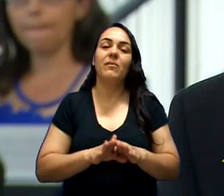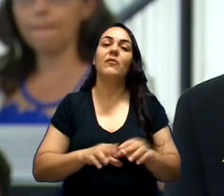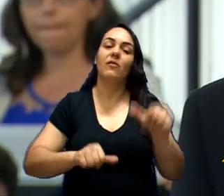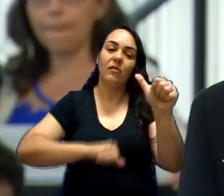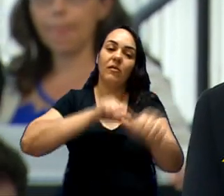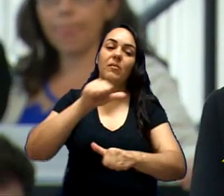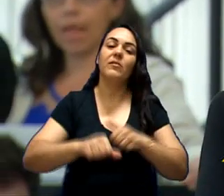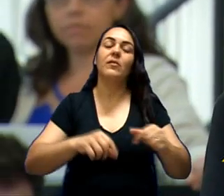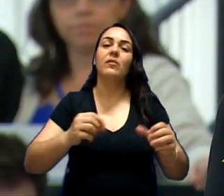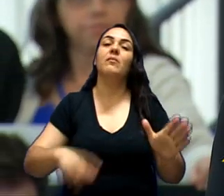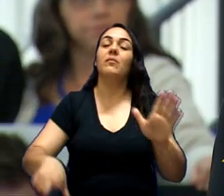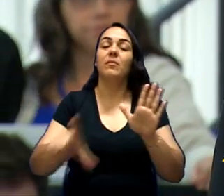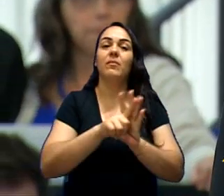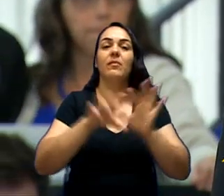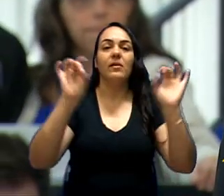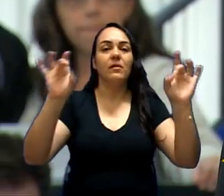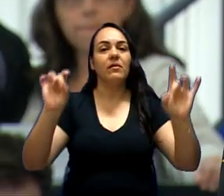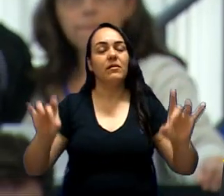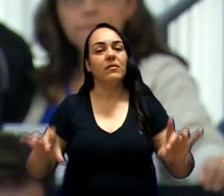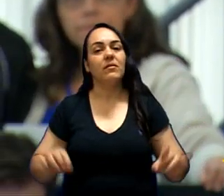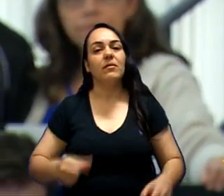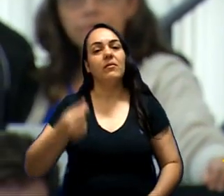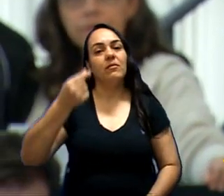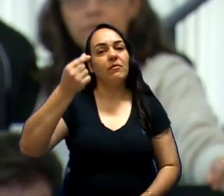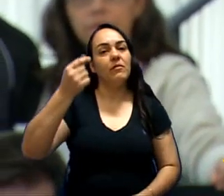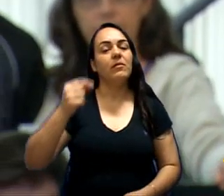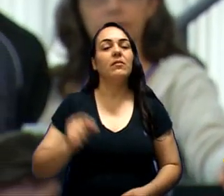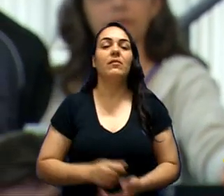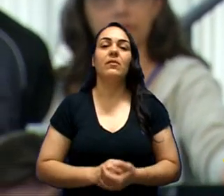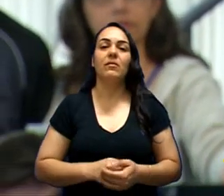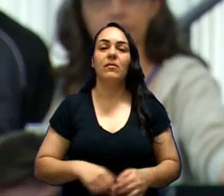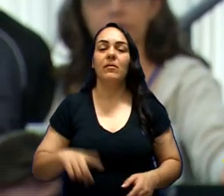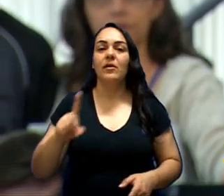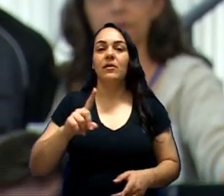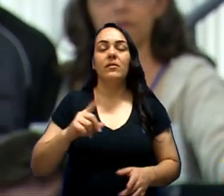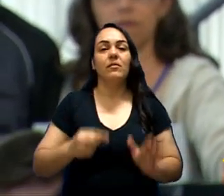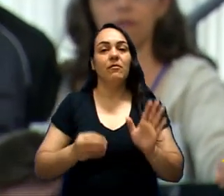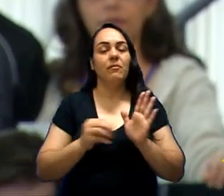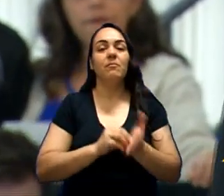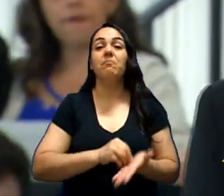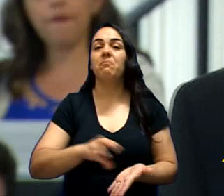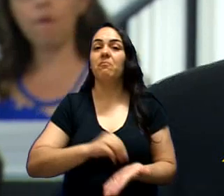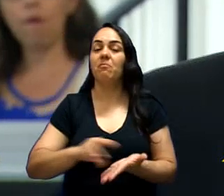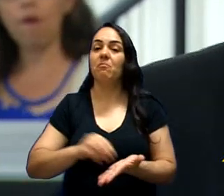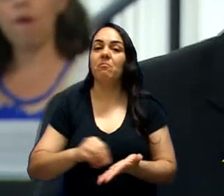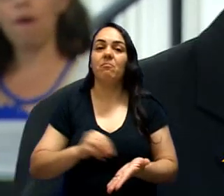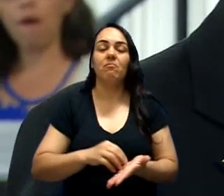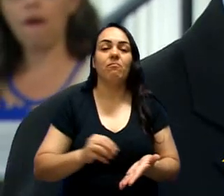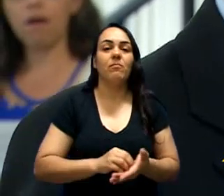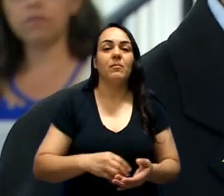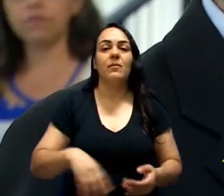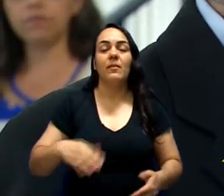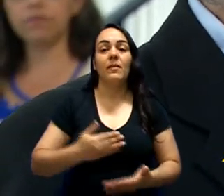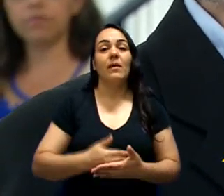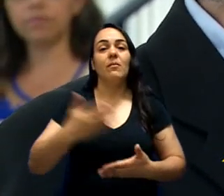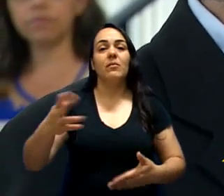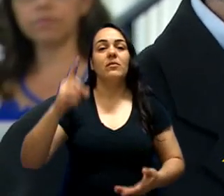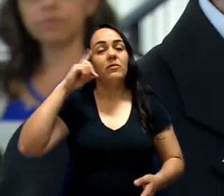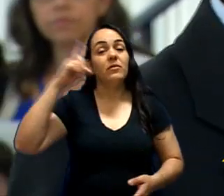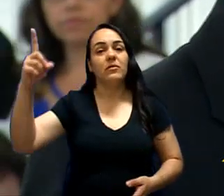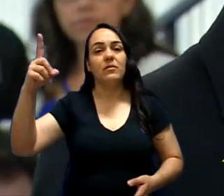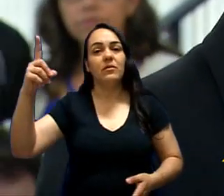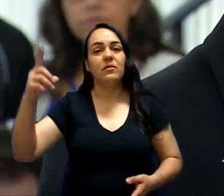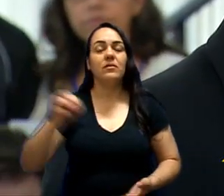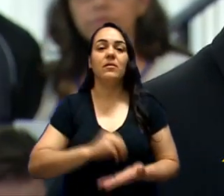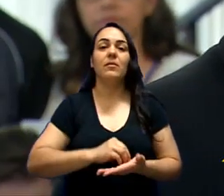específica que destinou os valores específicos. Essa lei não foi publicada ainda e já venceu a data de publicação dela. Alguém